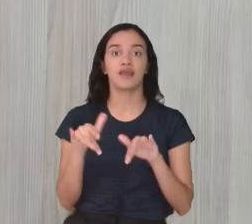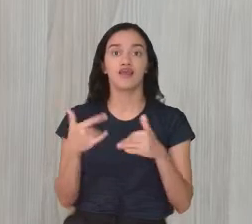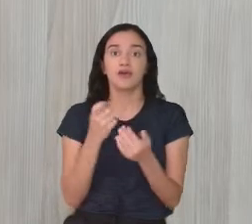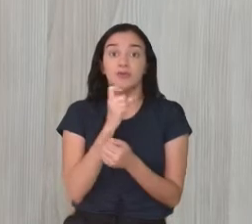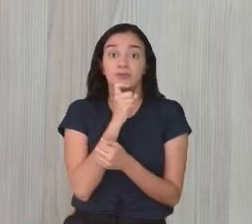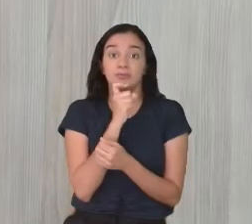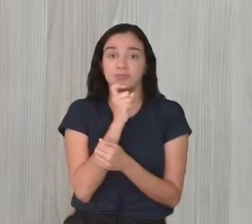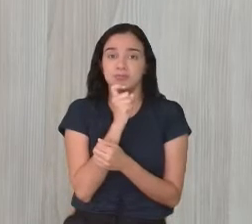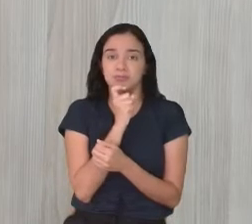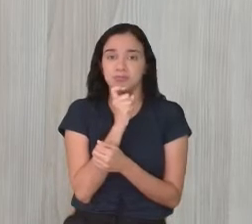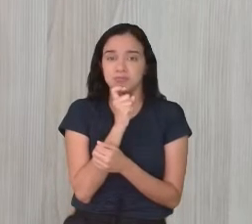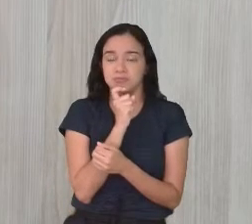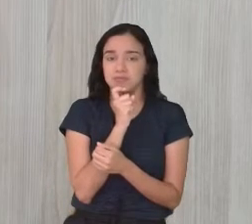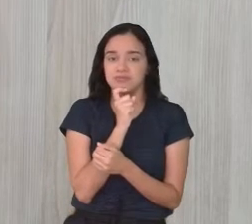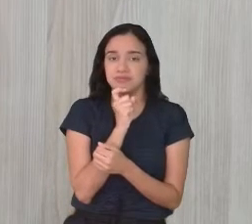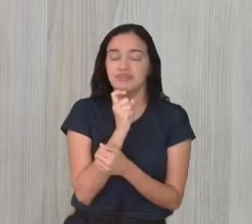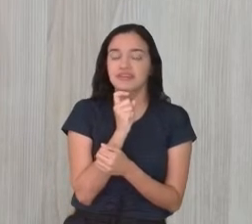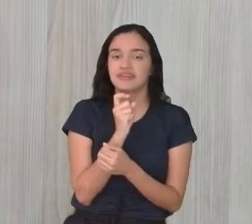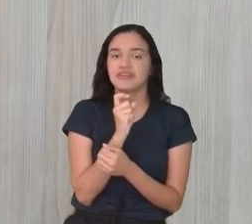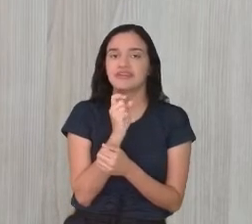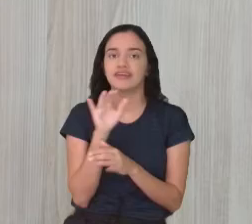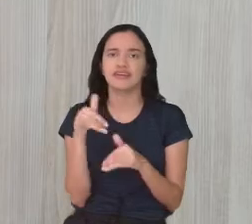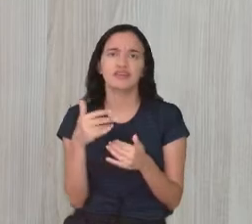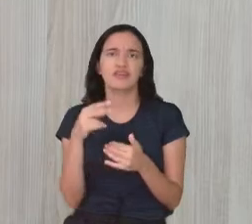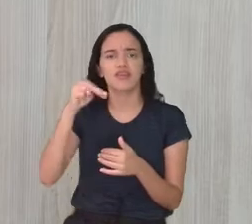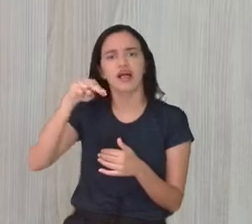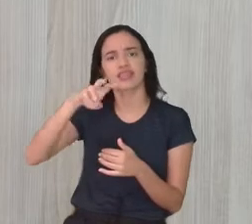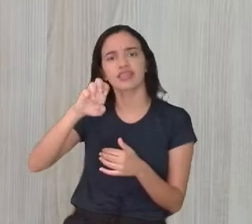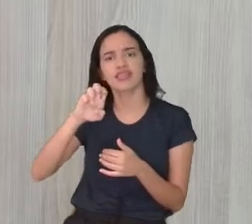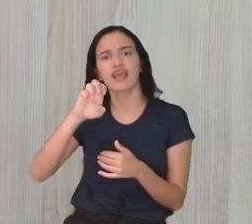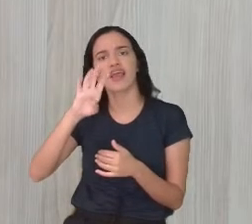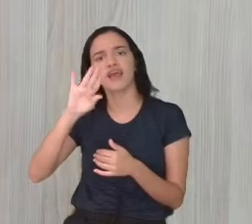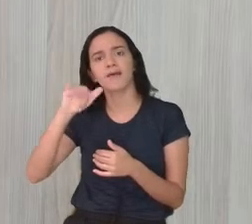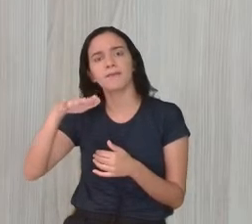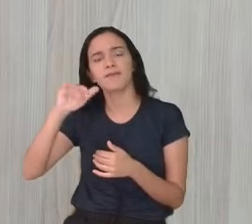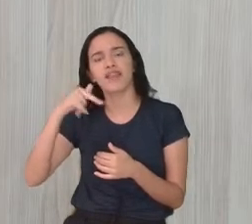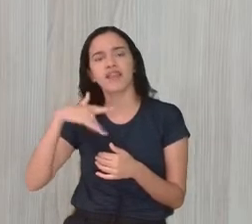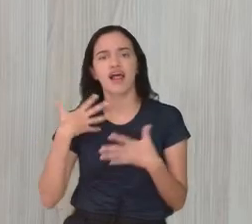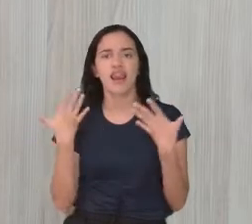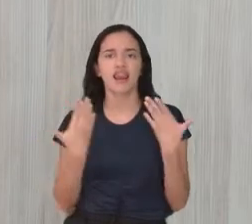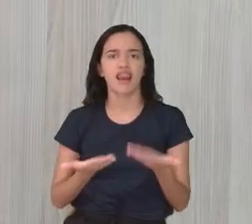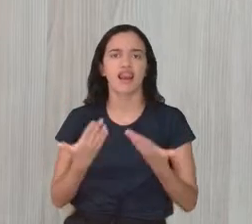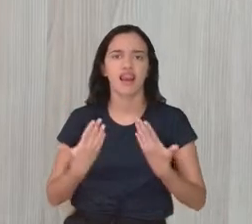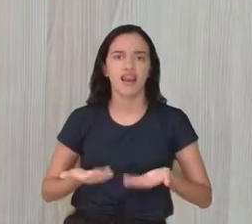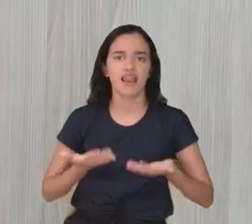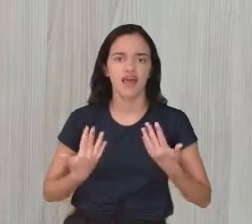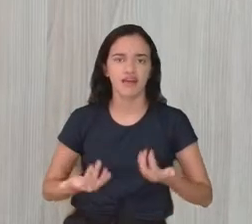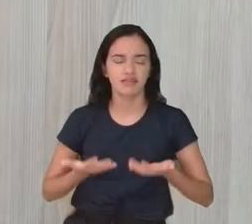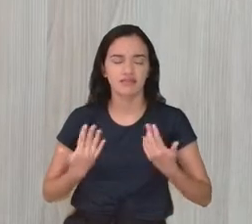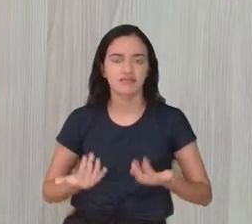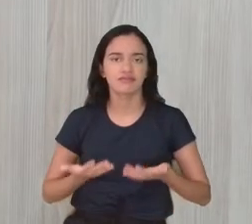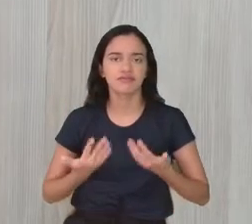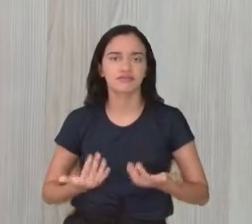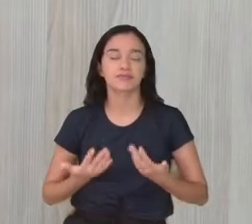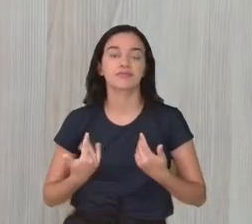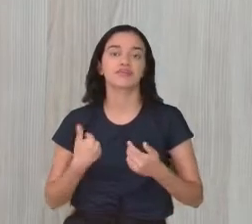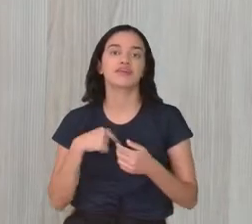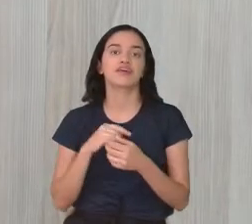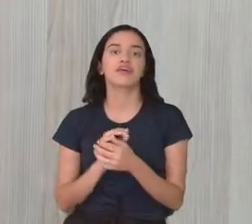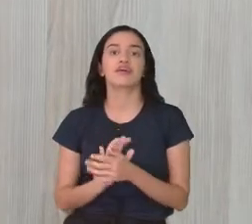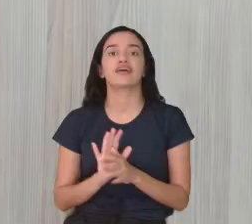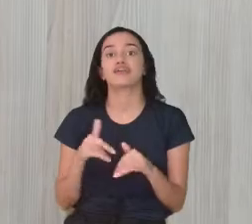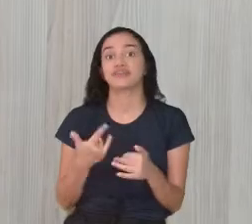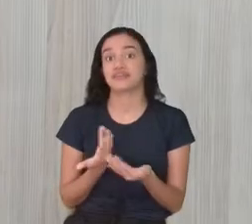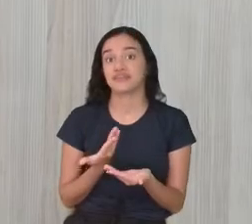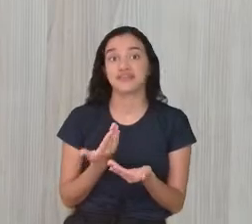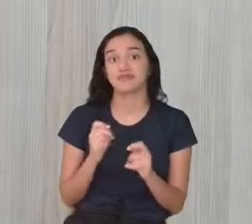E aí fica só a neblina mesmo, a neblina. precipitaçãozinha leve, né? E você fica úmido o tempo todo e ventando. Aí, meu